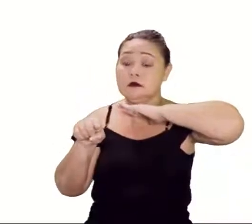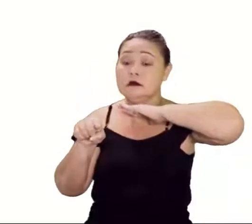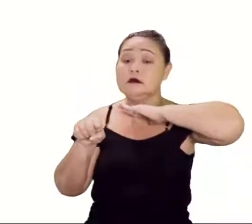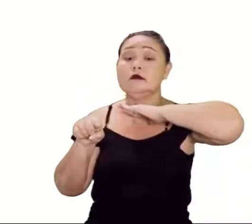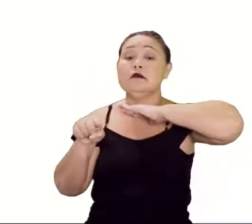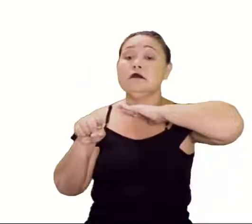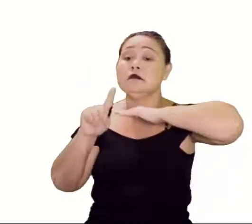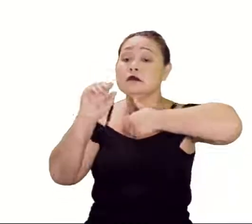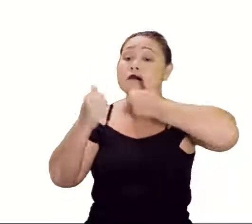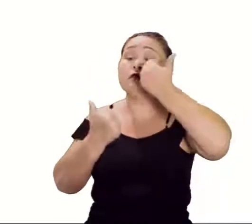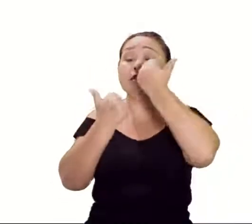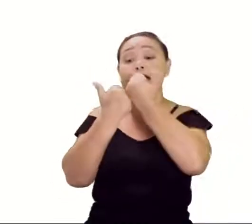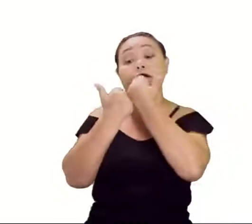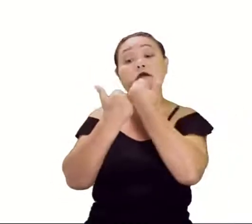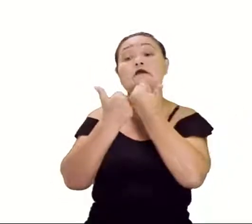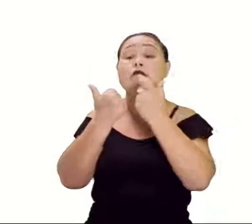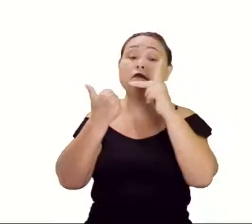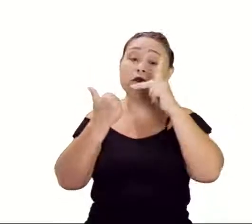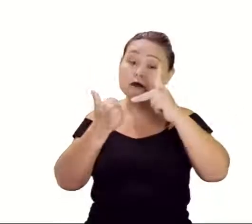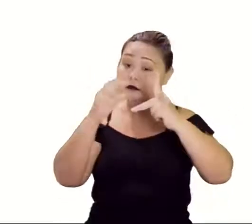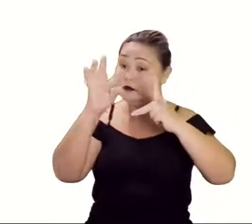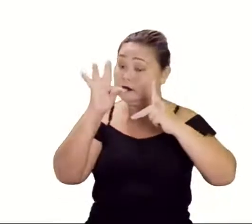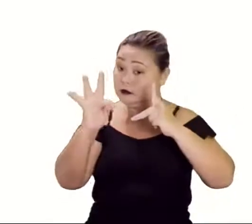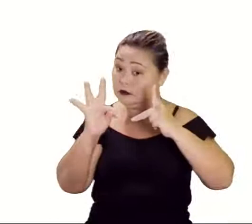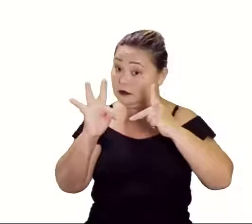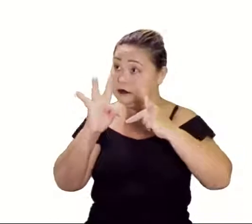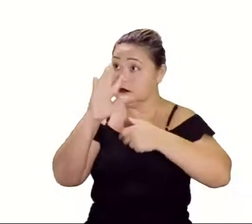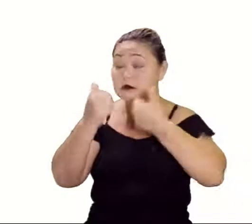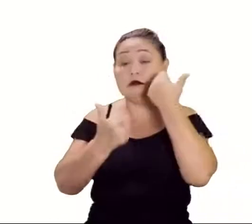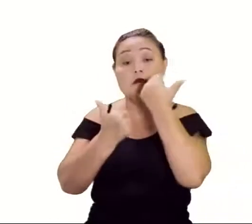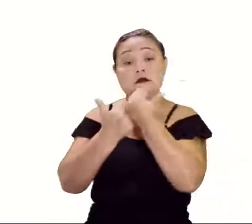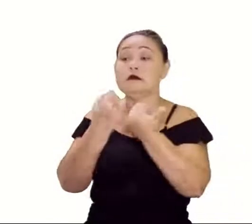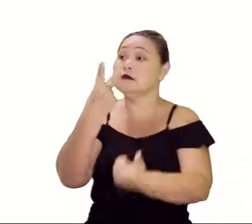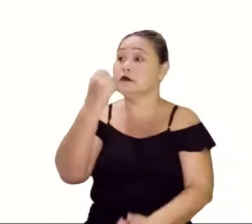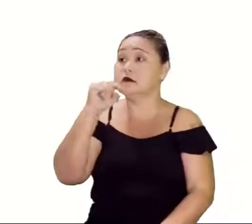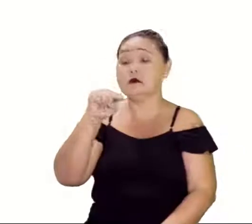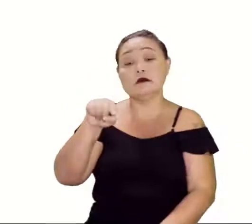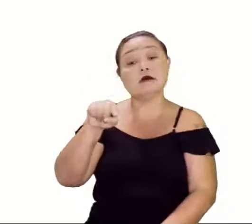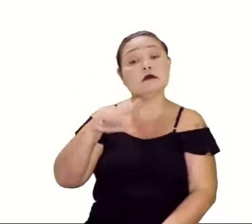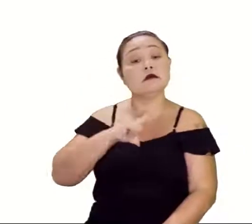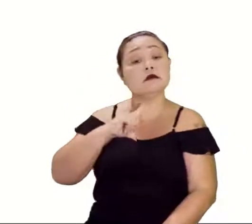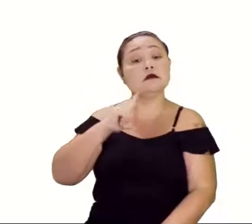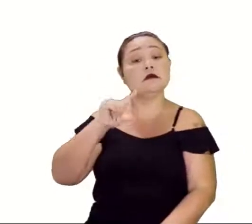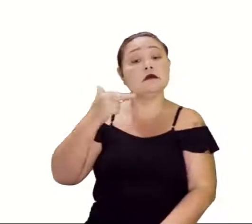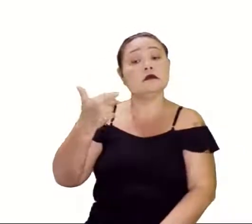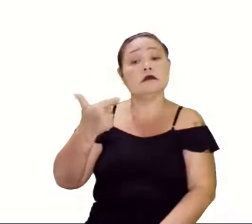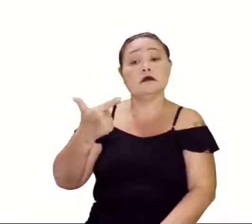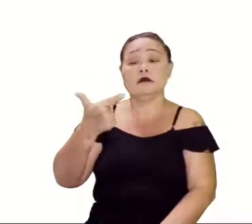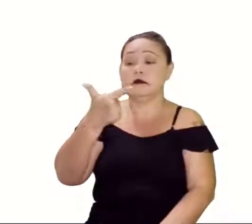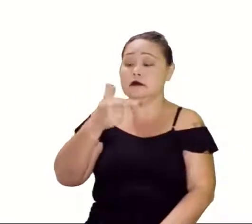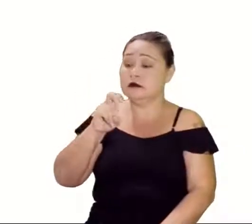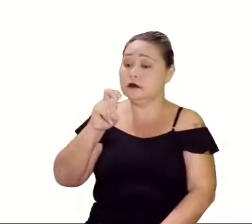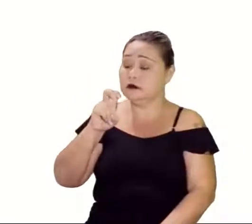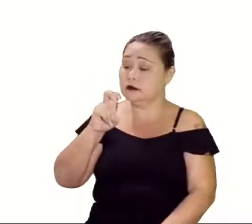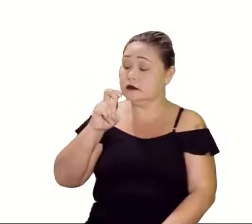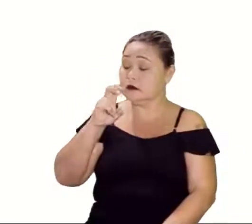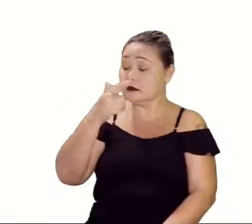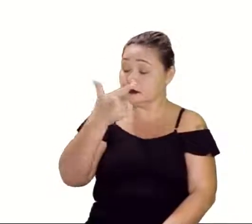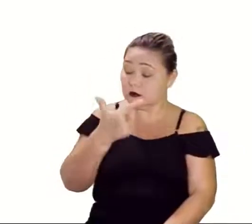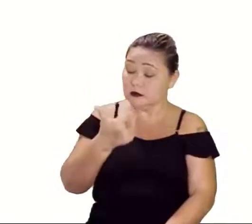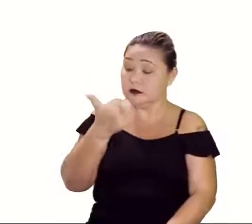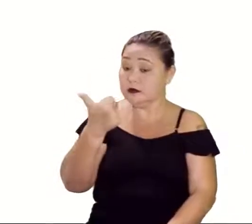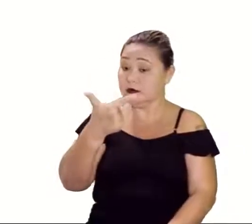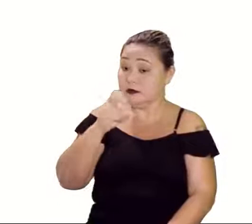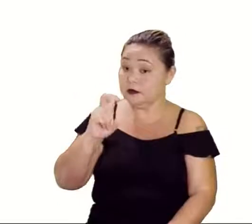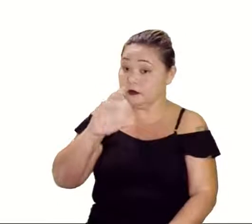vai substituir no P de T. Isso. Né? Eu tenho 2.000 bactérias, vai ser igual a 125